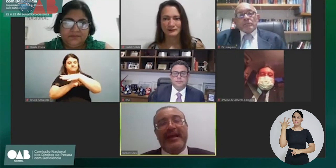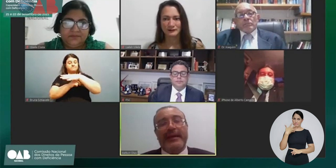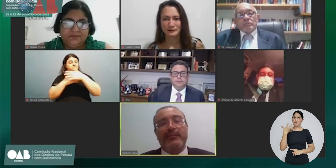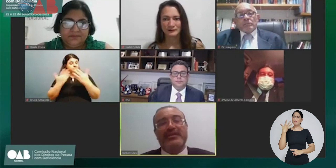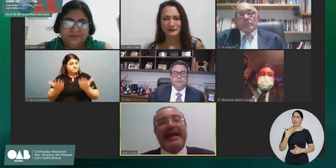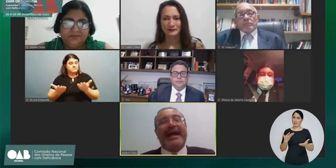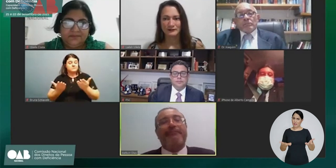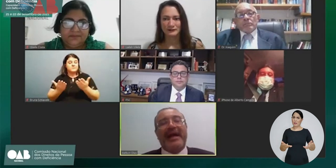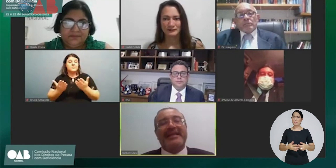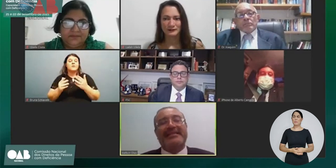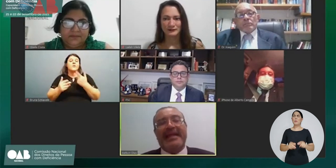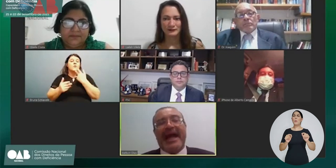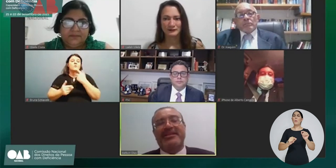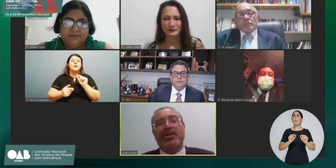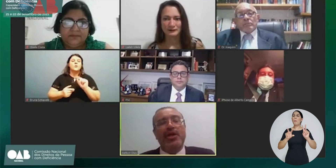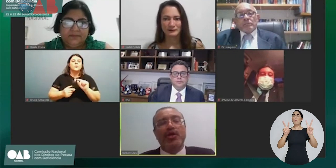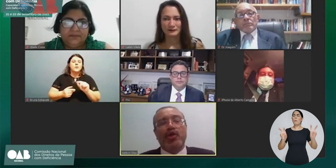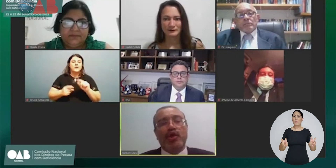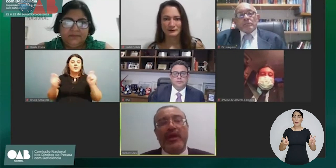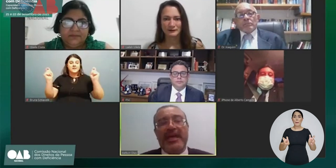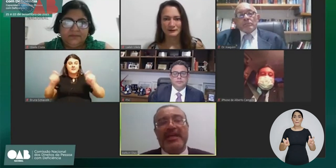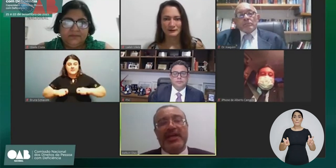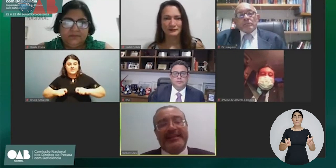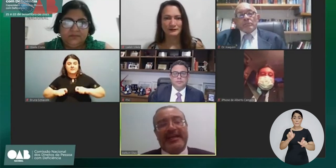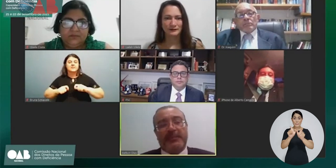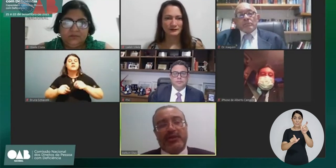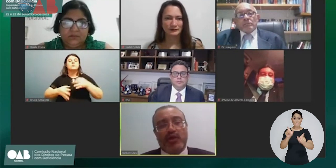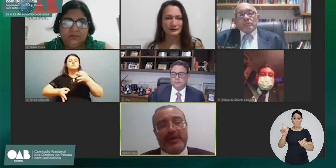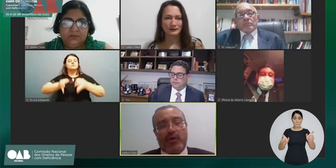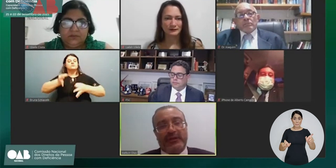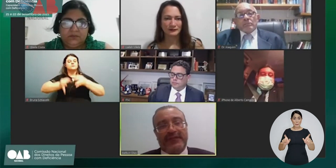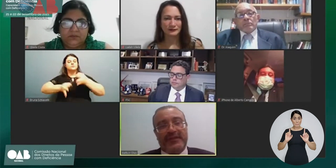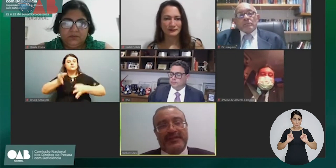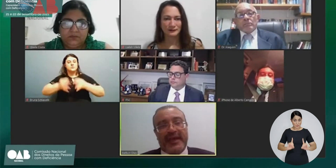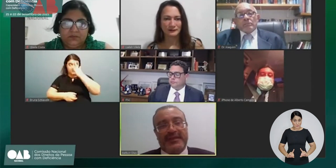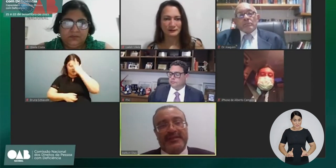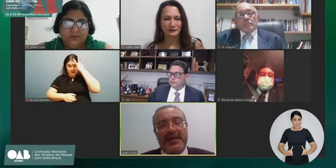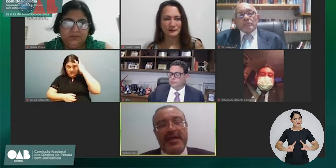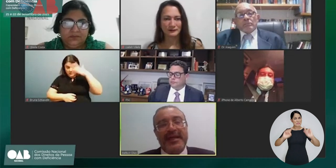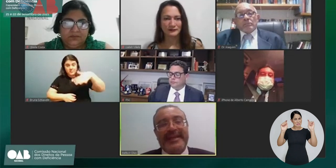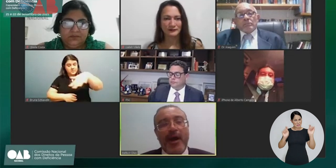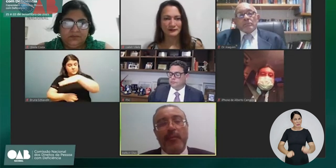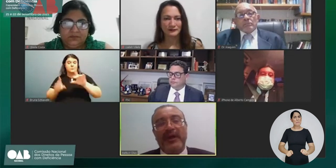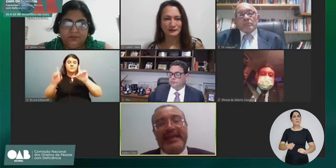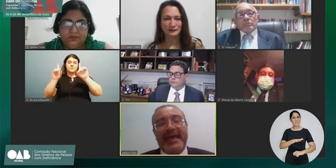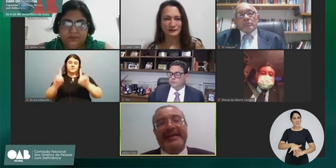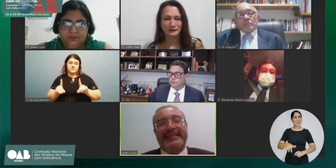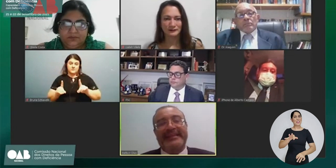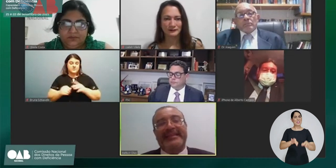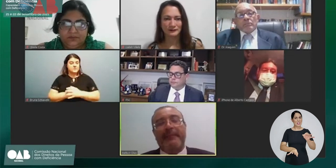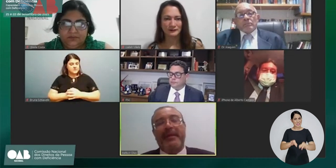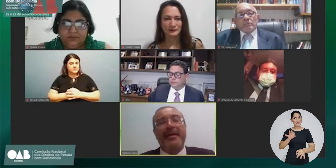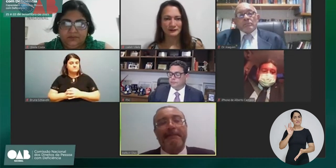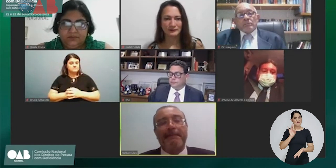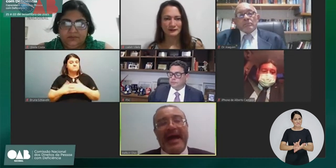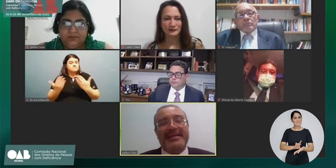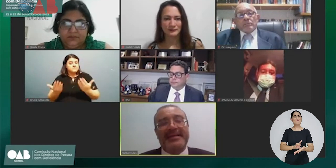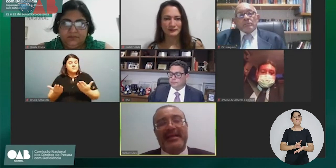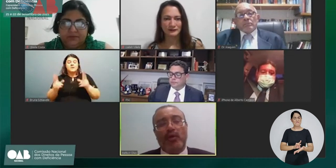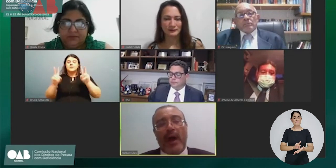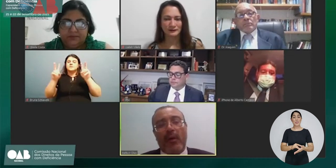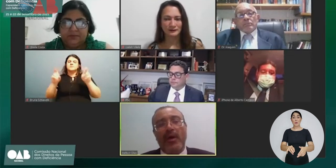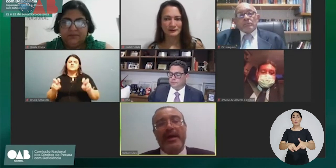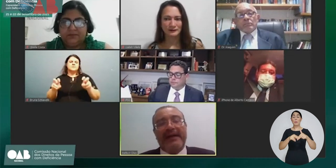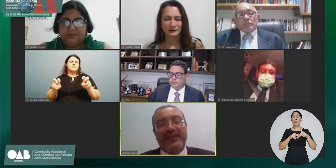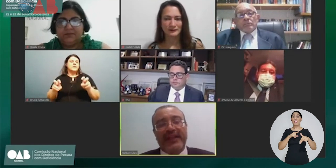Afinal, falamos da capacidade jurídica das pessoas com deficiência. Não poderia ter tema